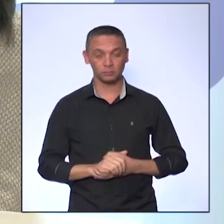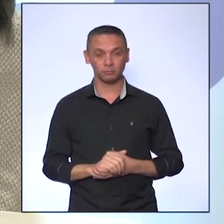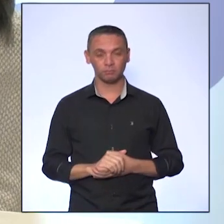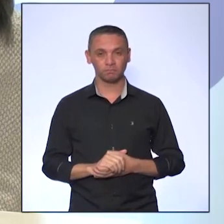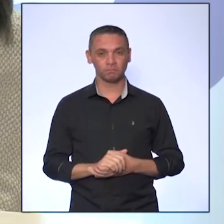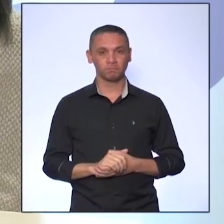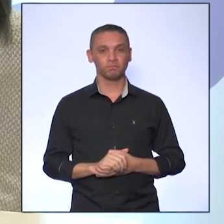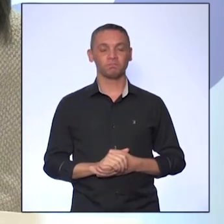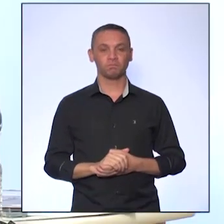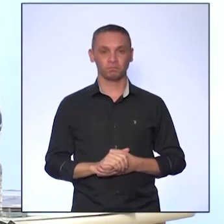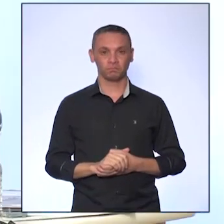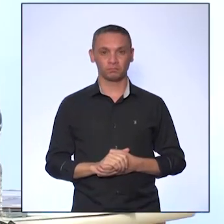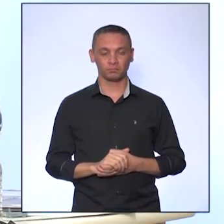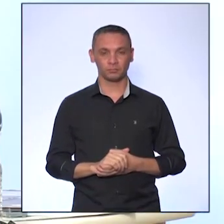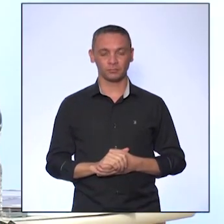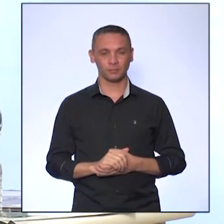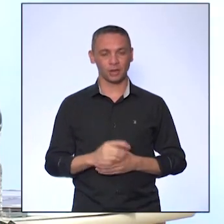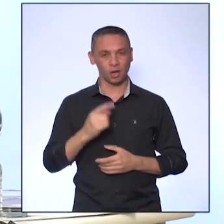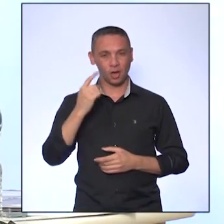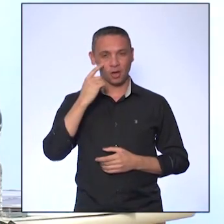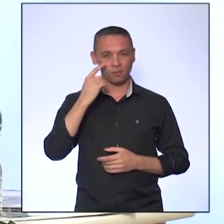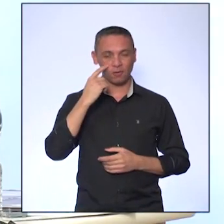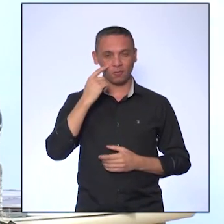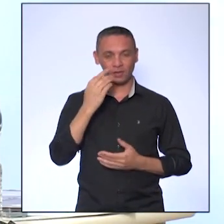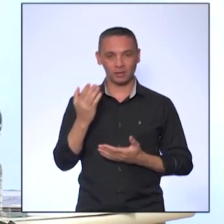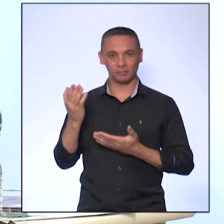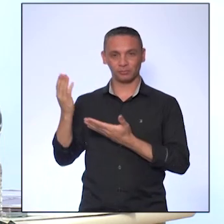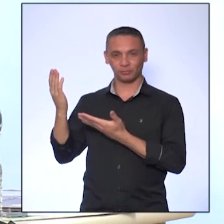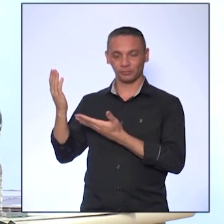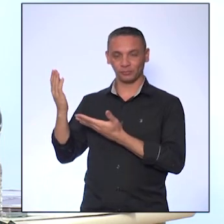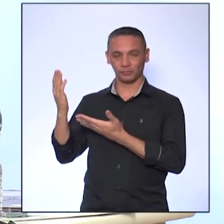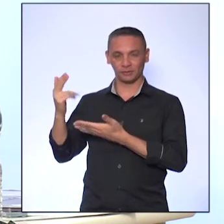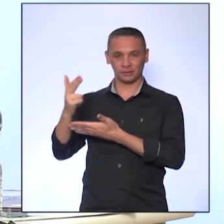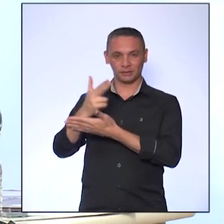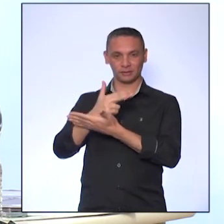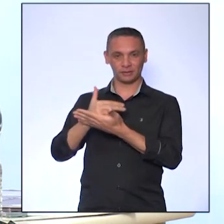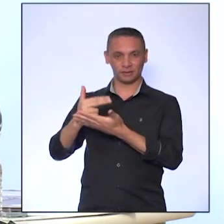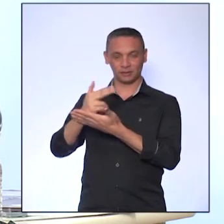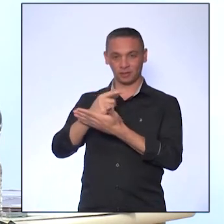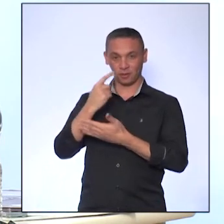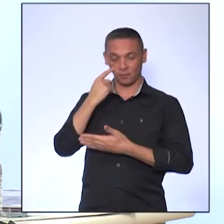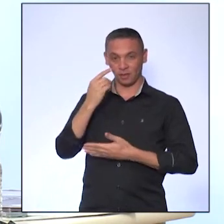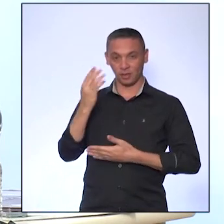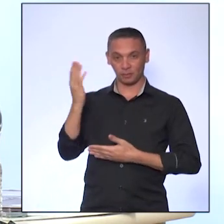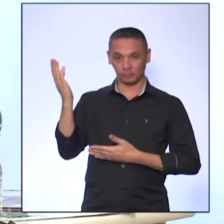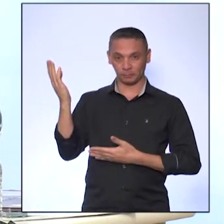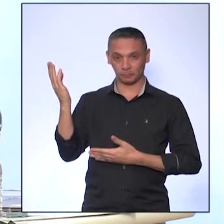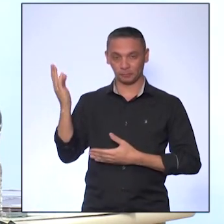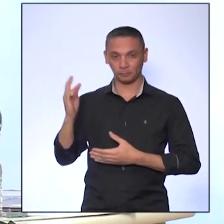Bom, a tela voltou. Vamos voltar para a imagem anterior. I'm sorry, ok.